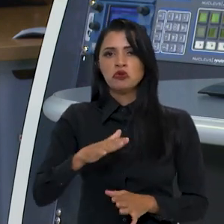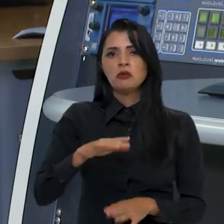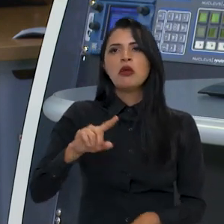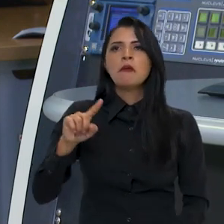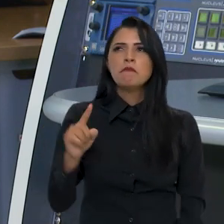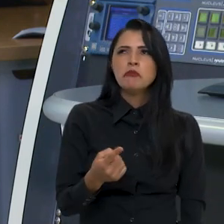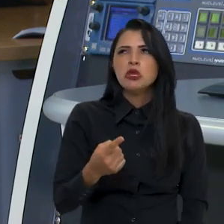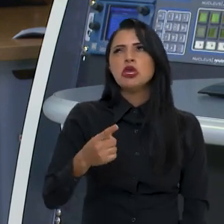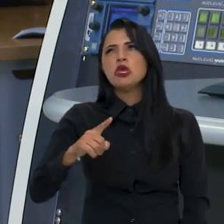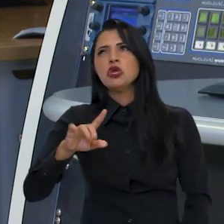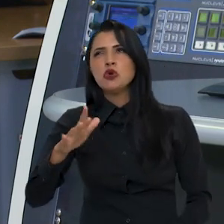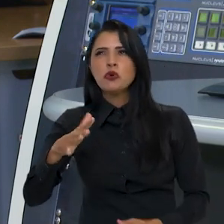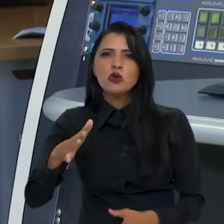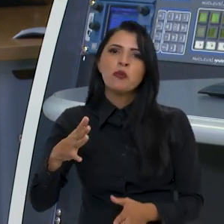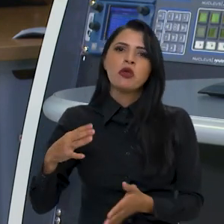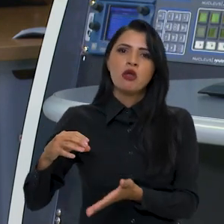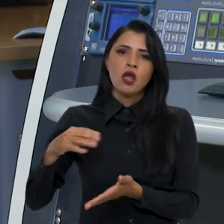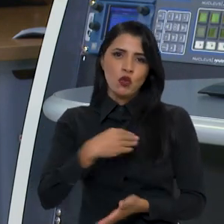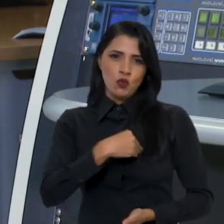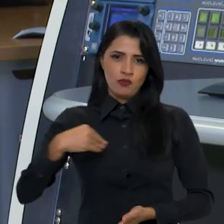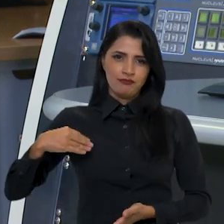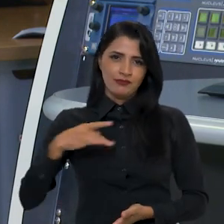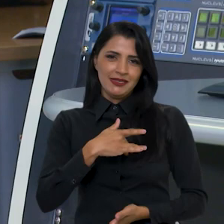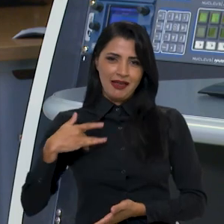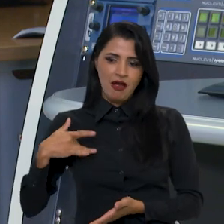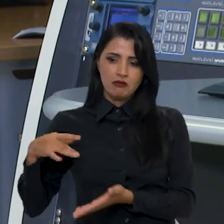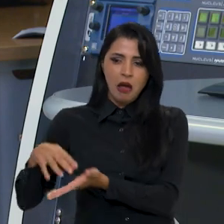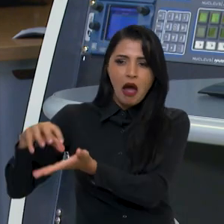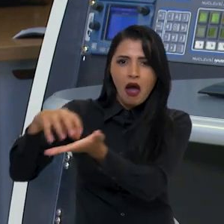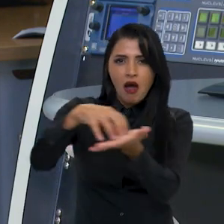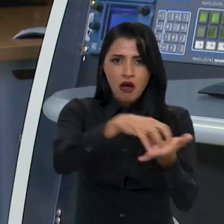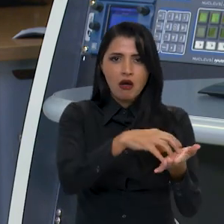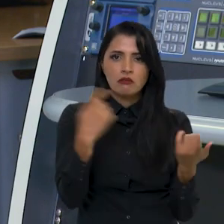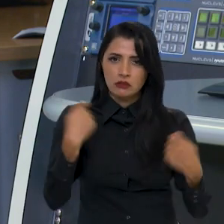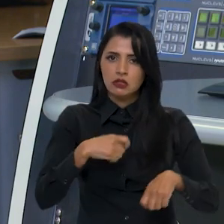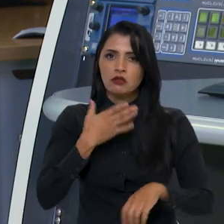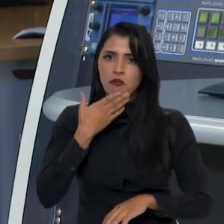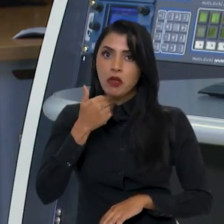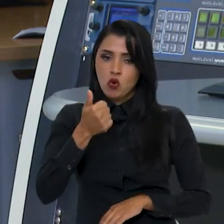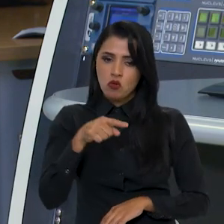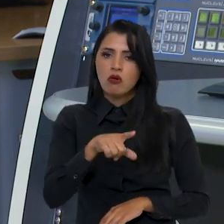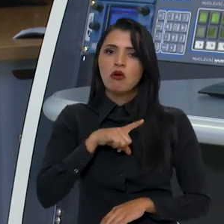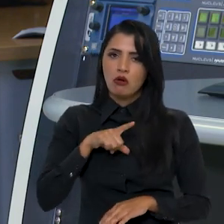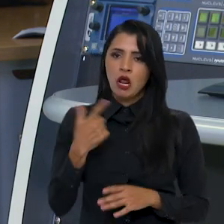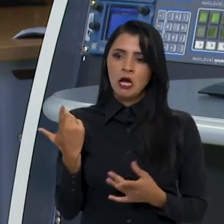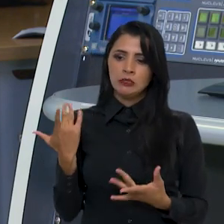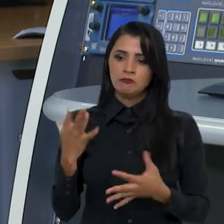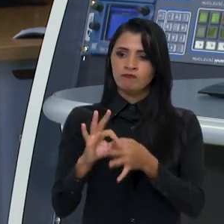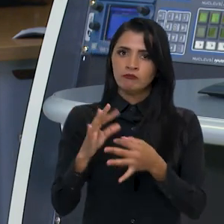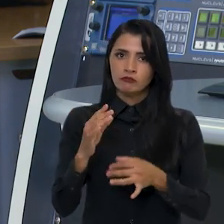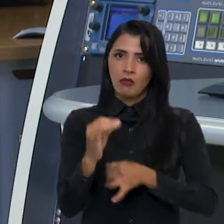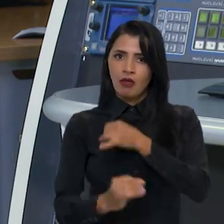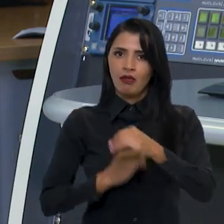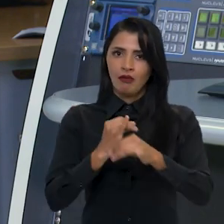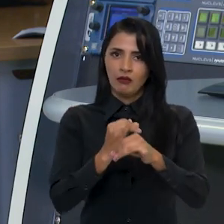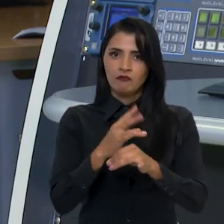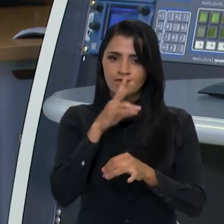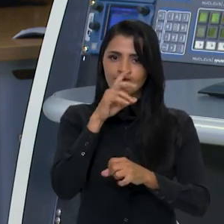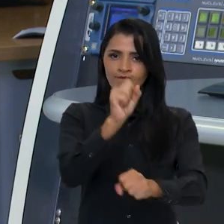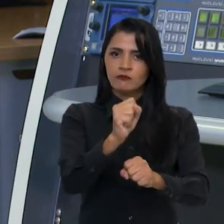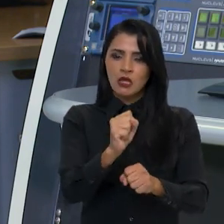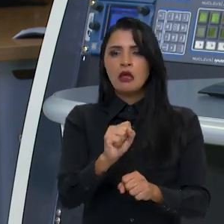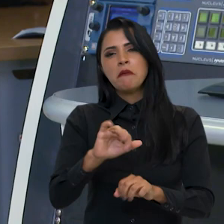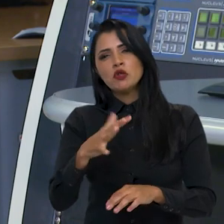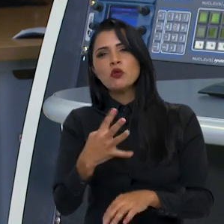torno de 1.000 e poucas unidades básicas de saúde em que a gente precisa fortalecer e melhorar o processo de conectividade,